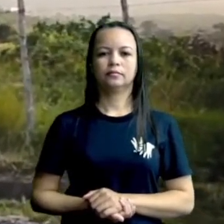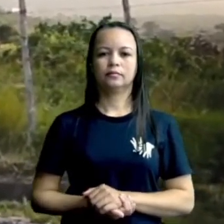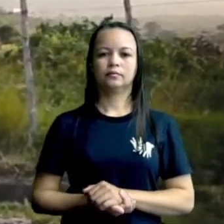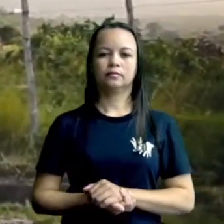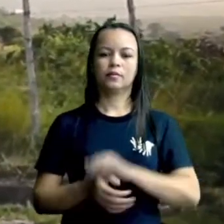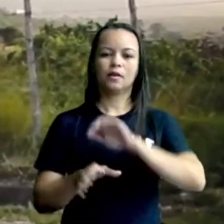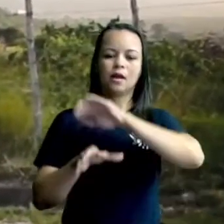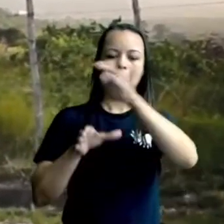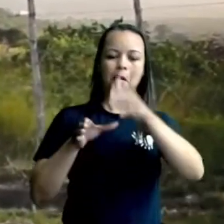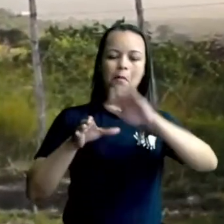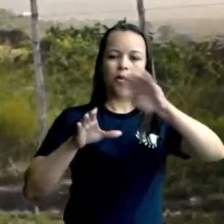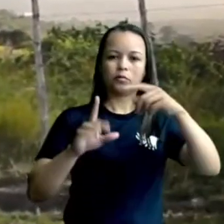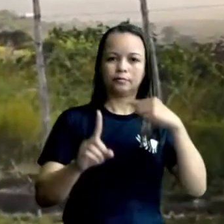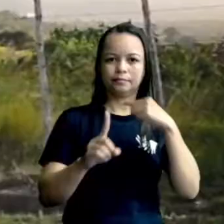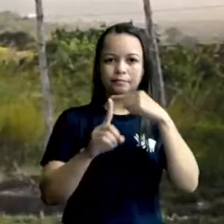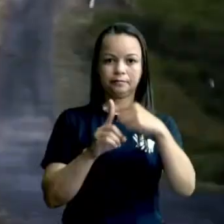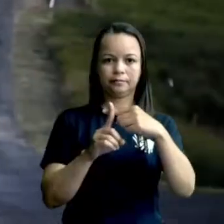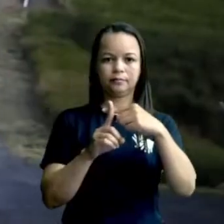Monte das Tabocas.